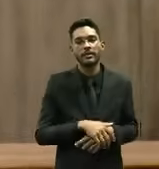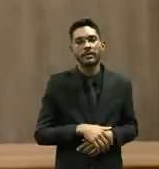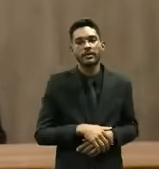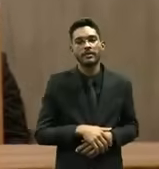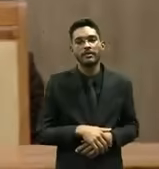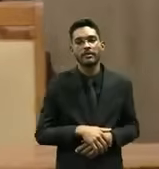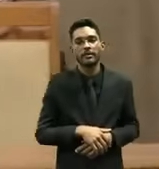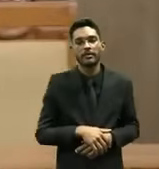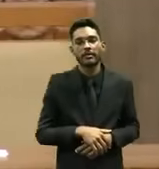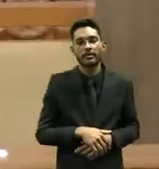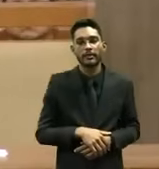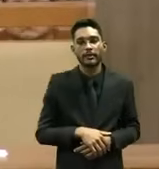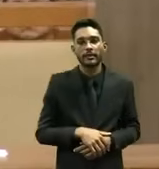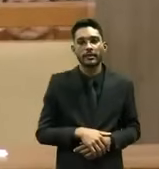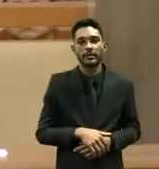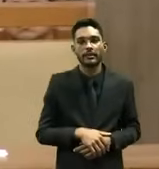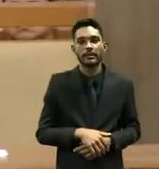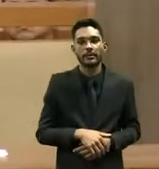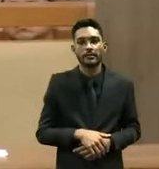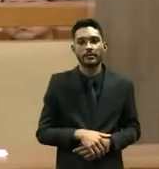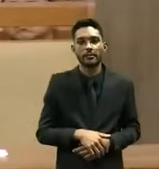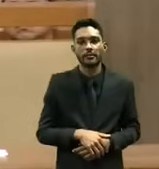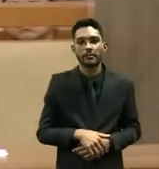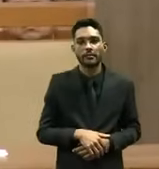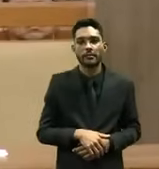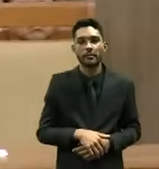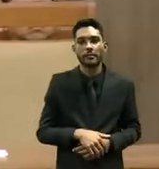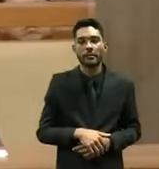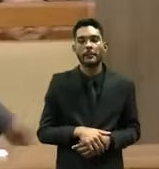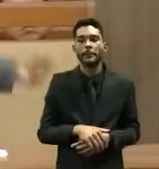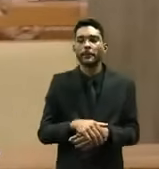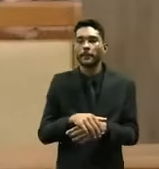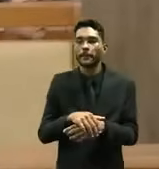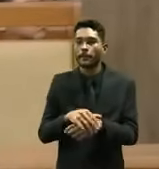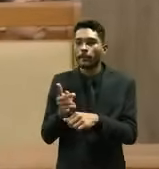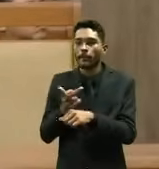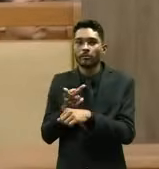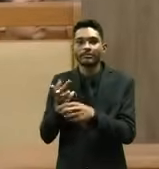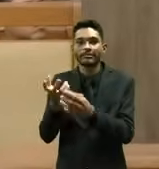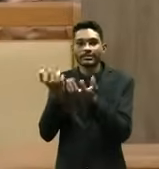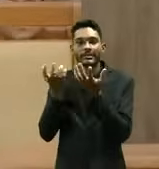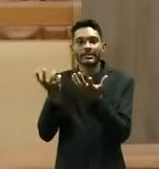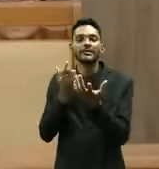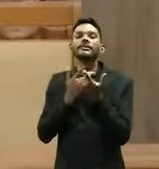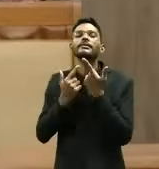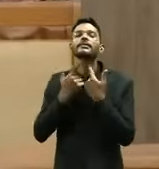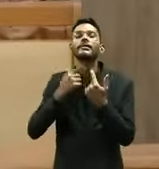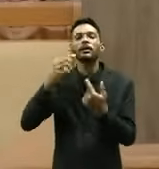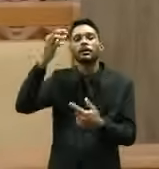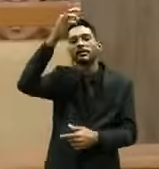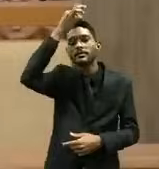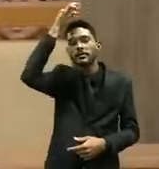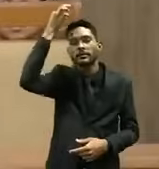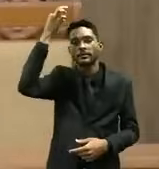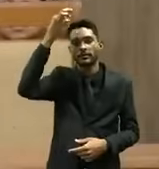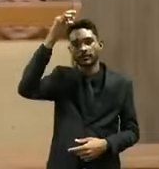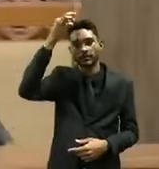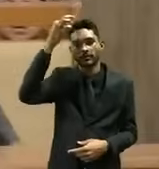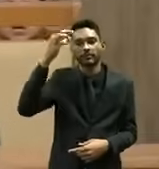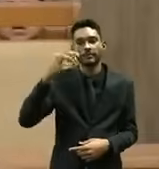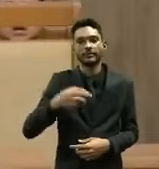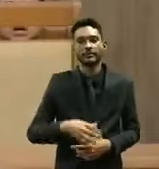língua estranha não é assim porque a Bíblia diz em primeiro Coríntios 142 Quem Fala em língua estranha fala para quem é pr